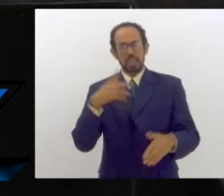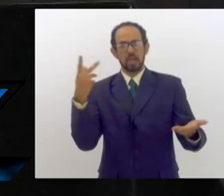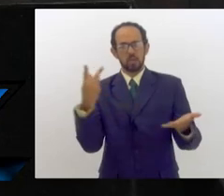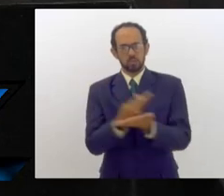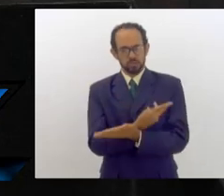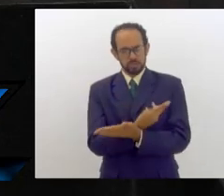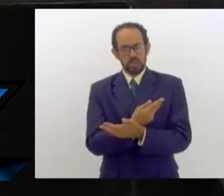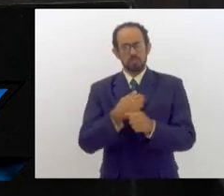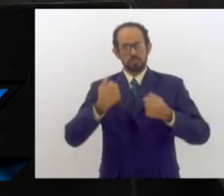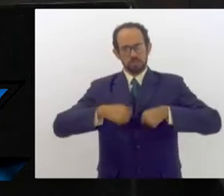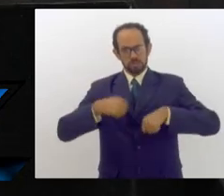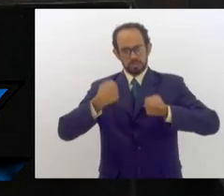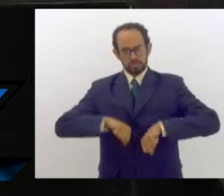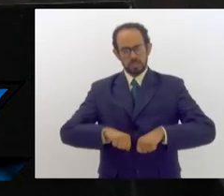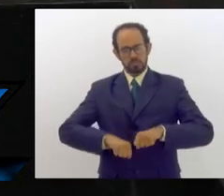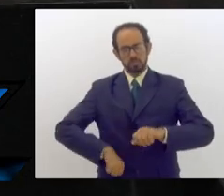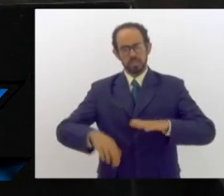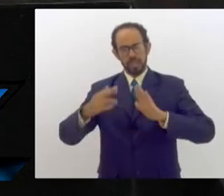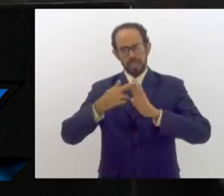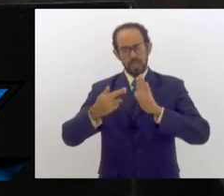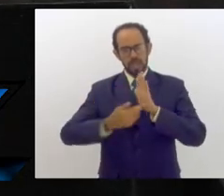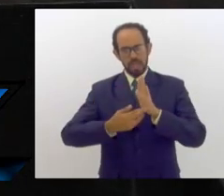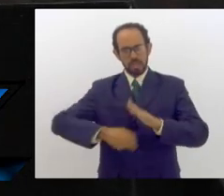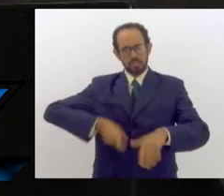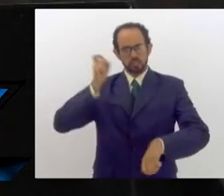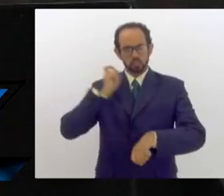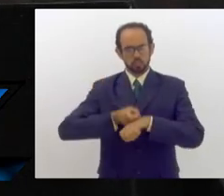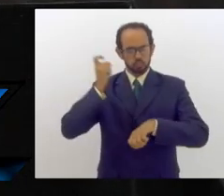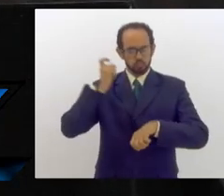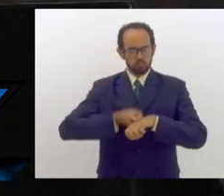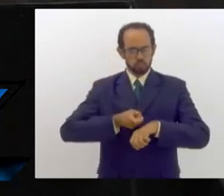nosso estado tenham senções administrativas duríssimas